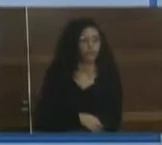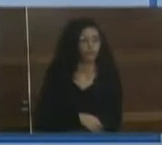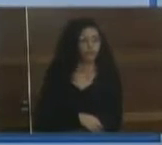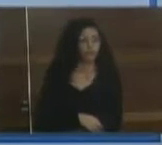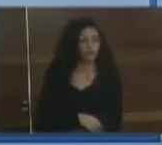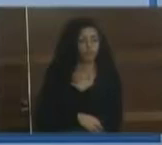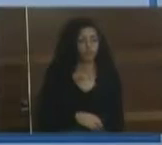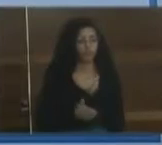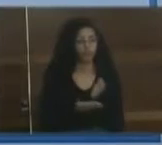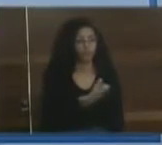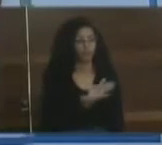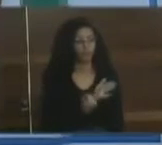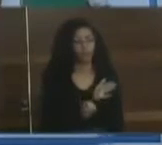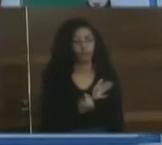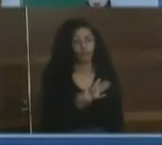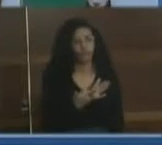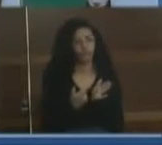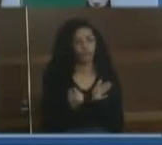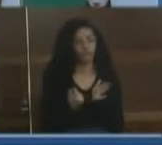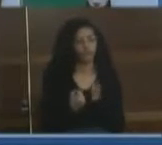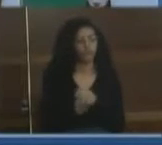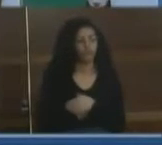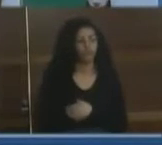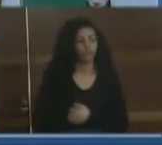a página 20